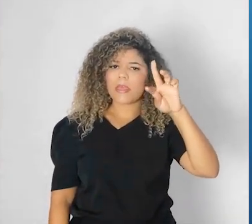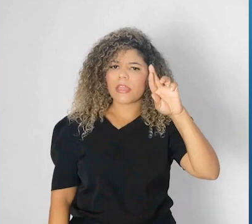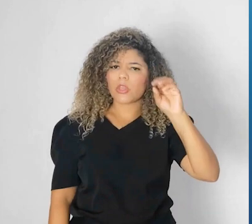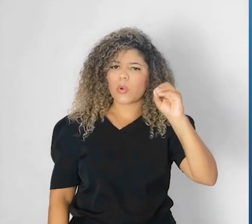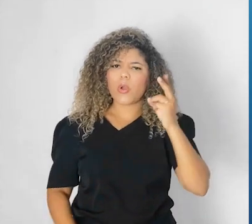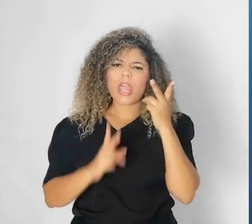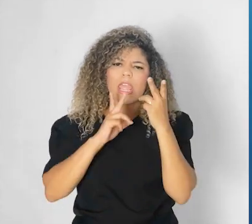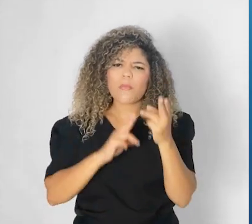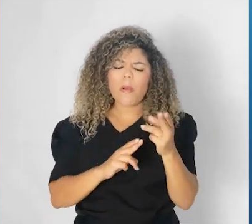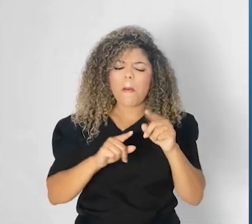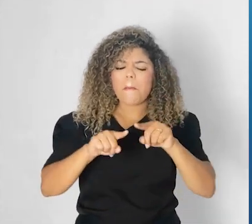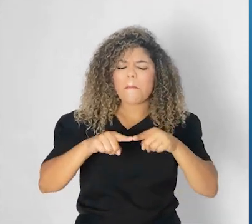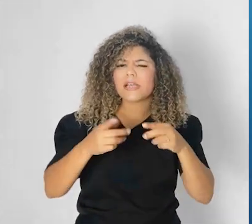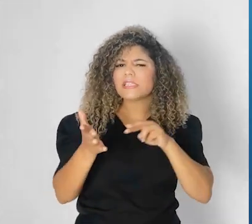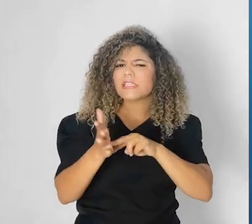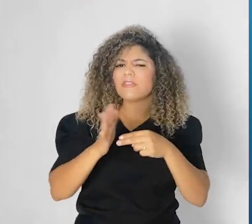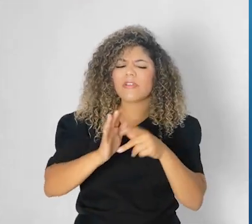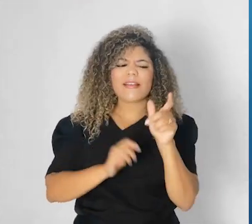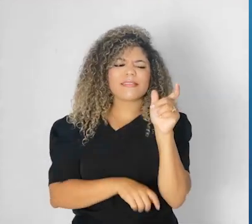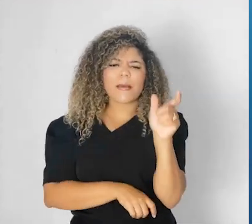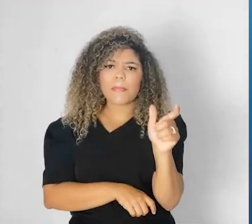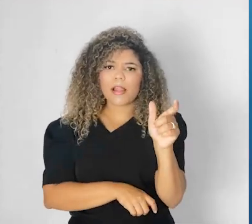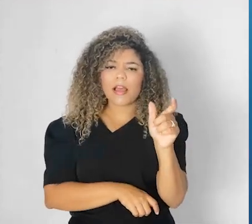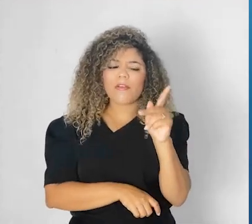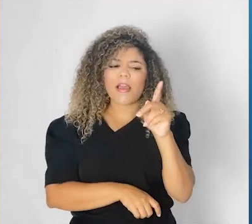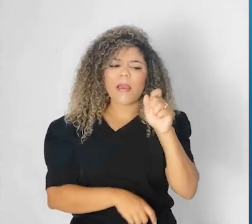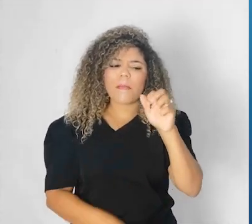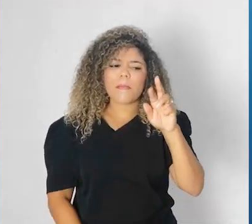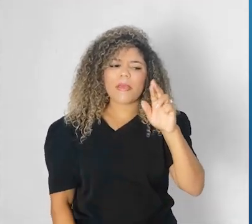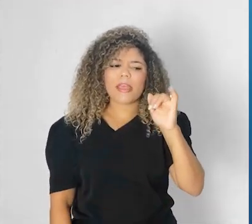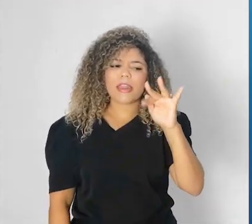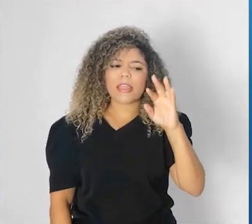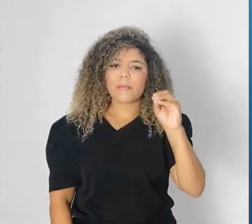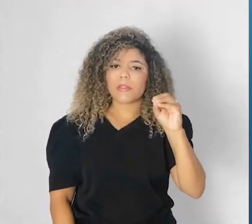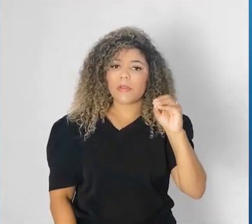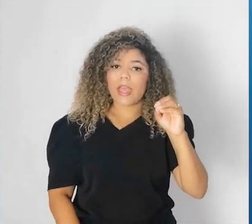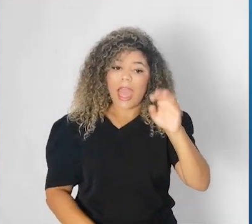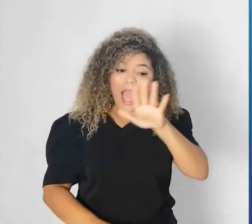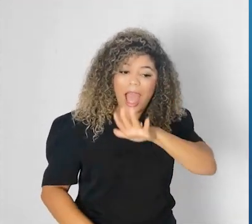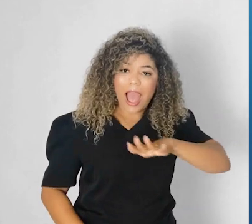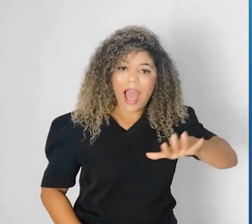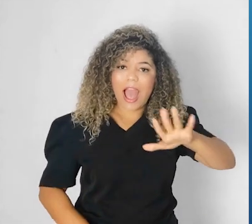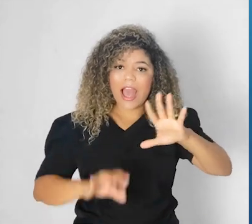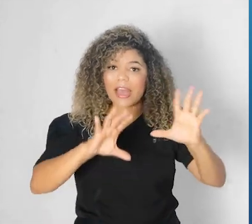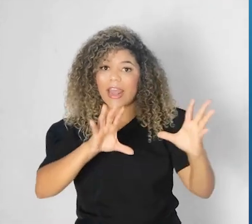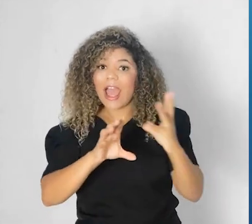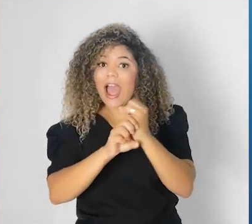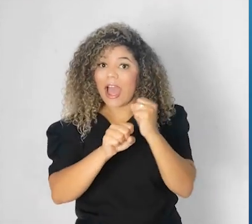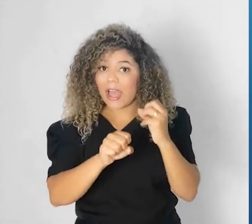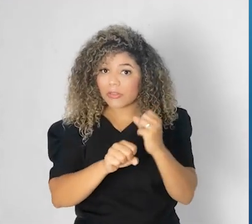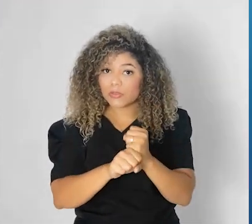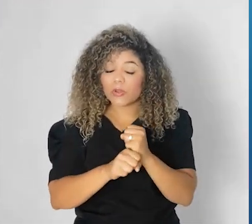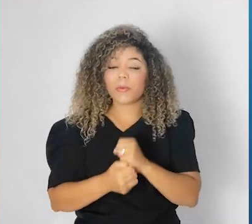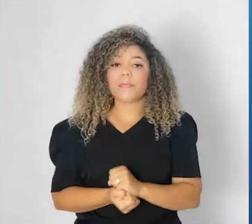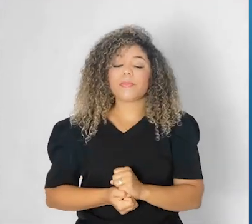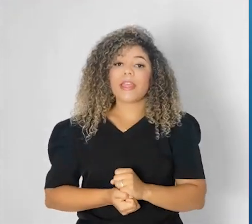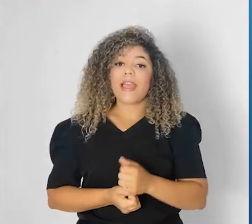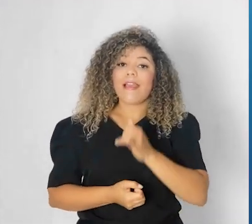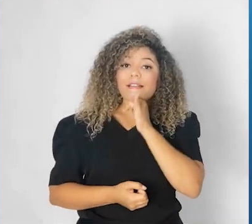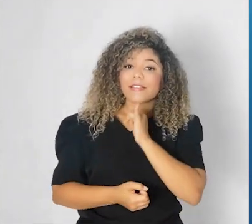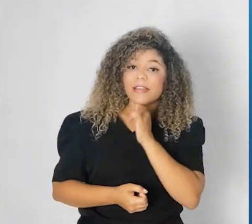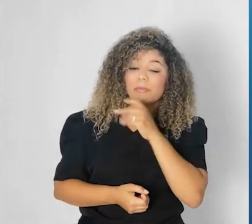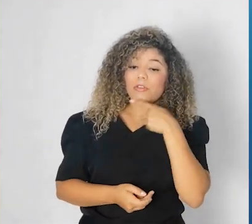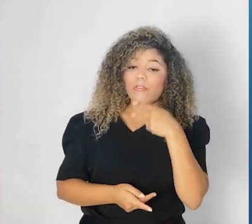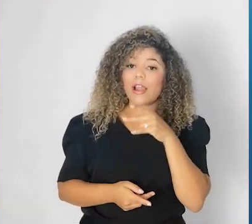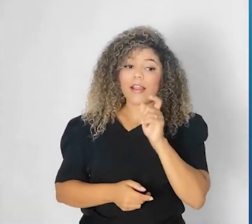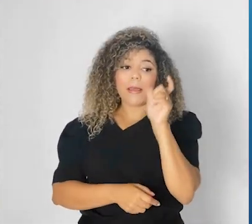perímetro? Olha, perímetro é a soma de todos os lados de uma figura. Então, nessa figura, se eu estou falando